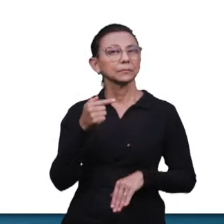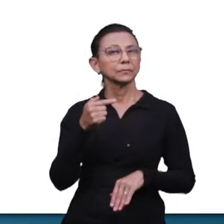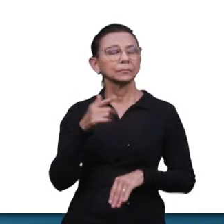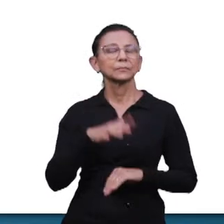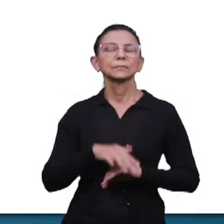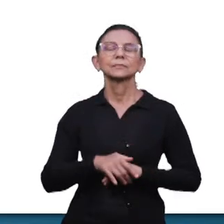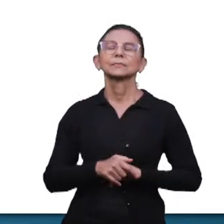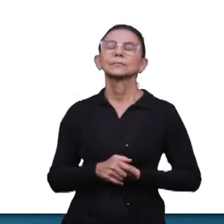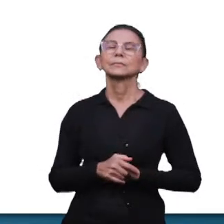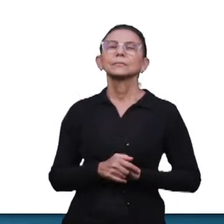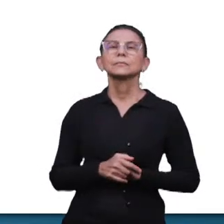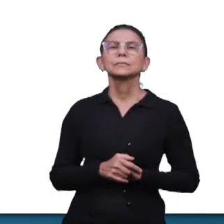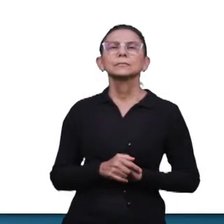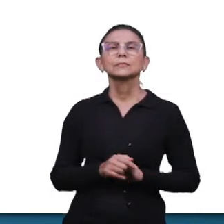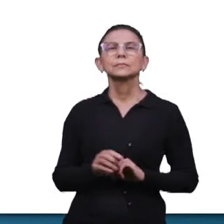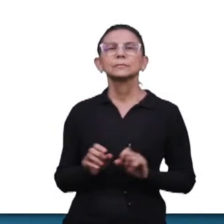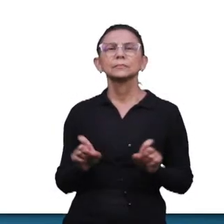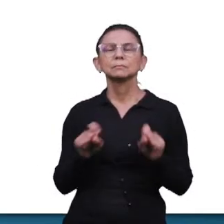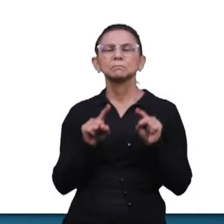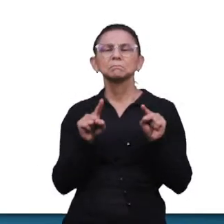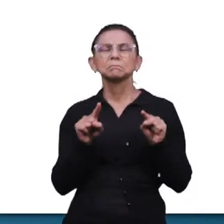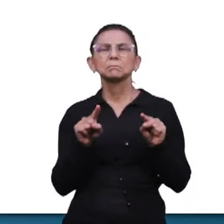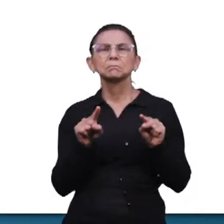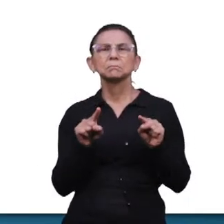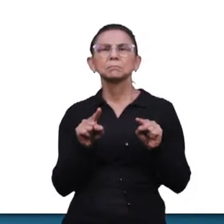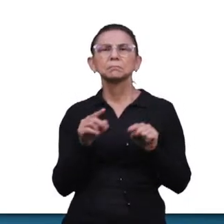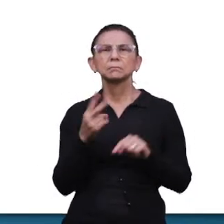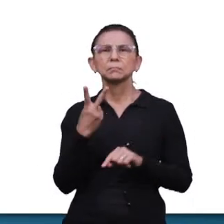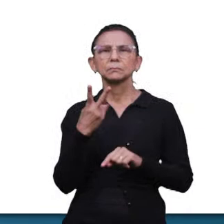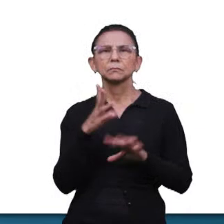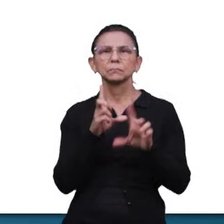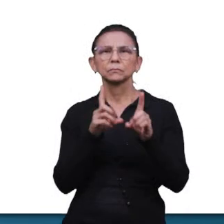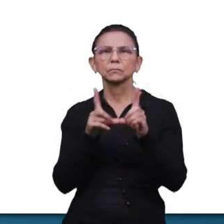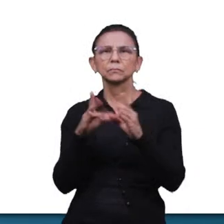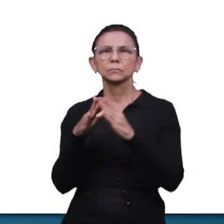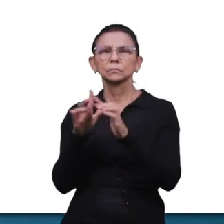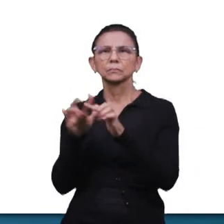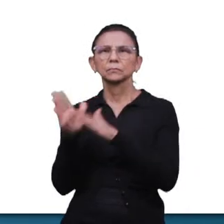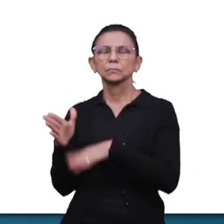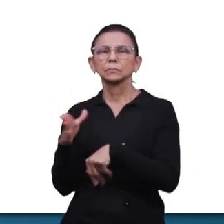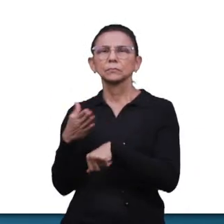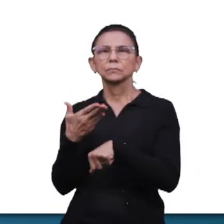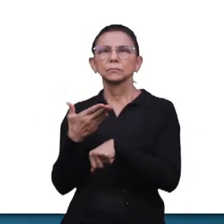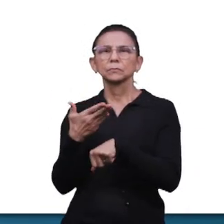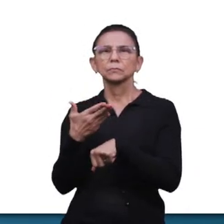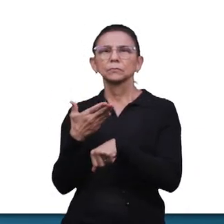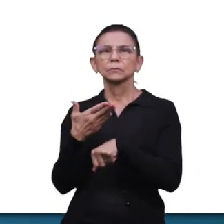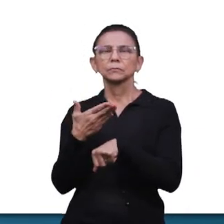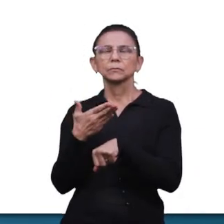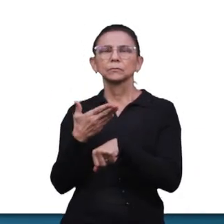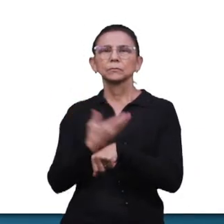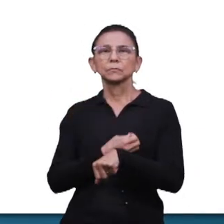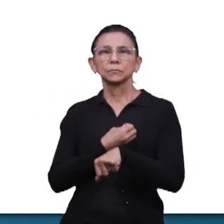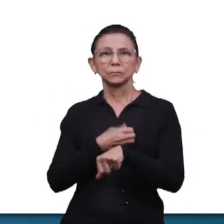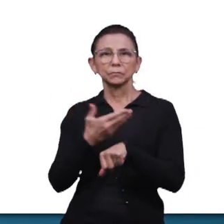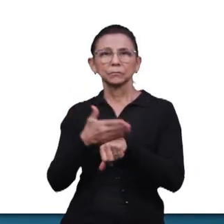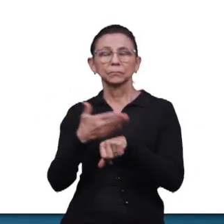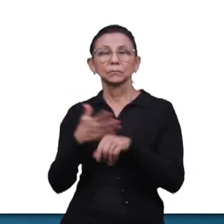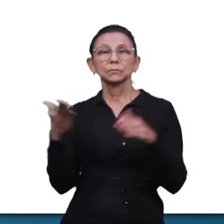7, quais as duas doutrinas vividas pela igreja fiel em nossos dias e que